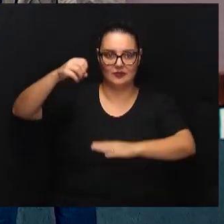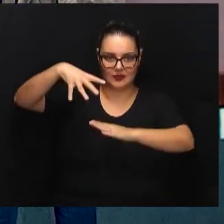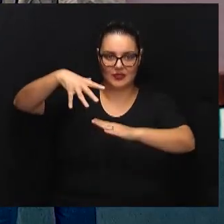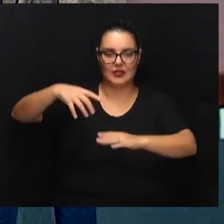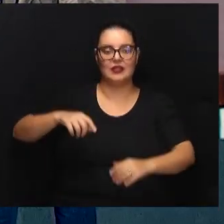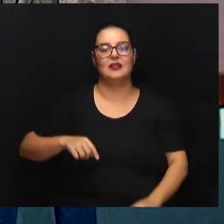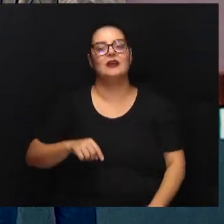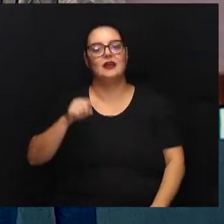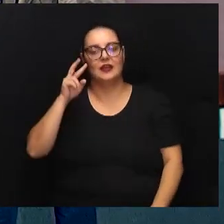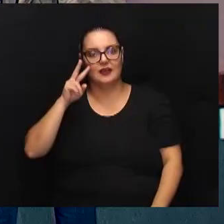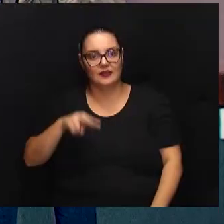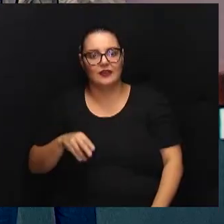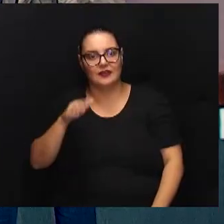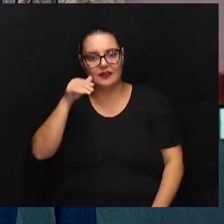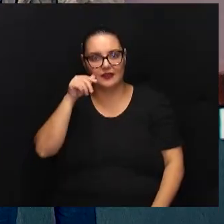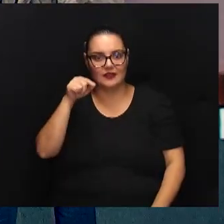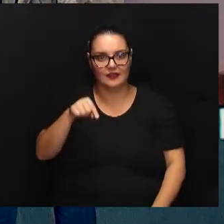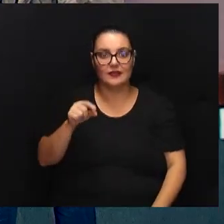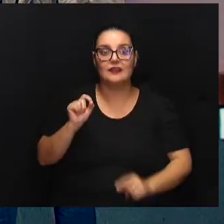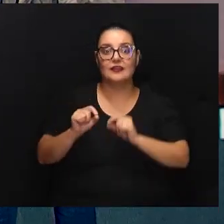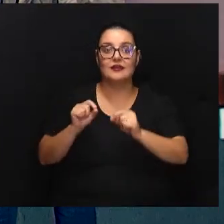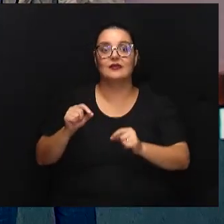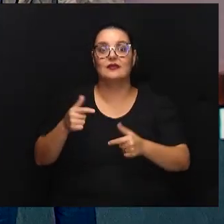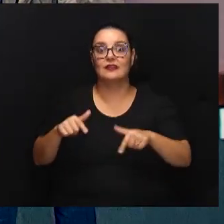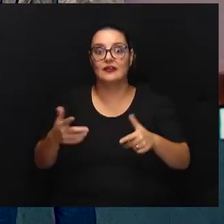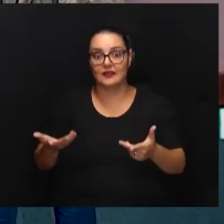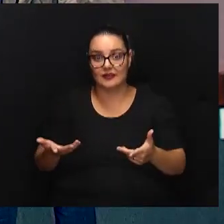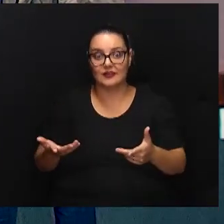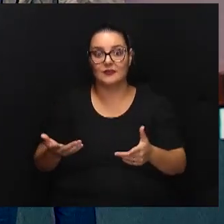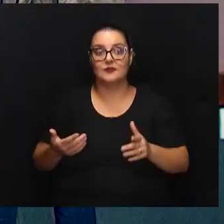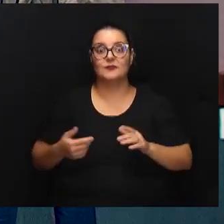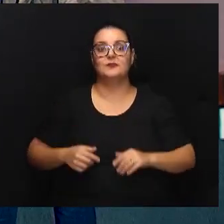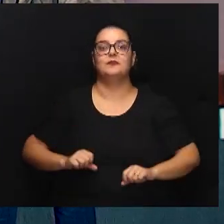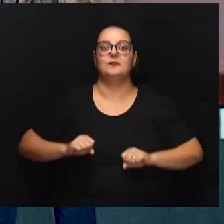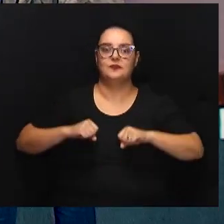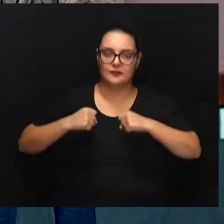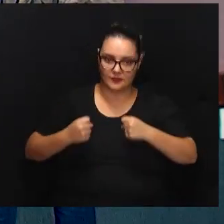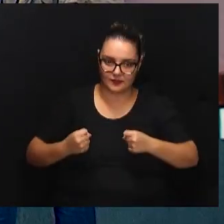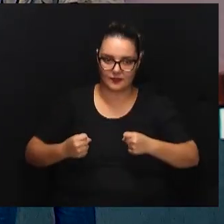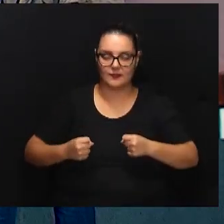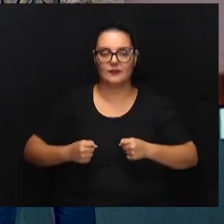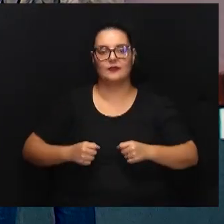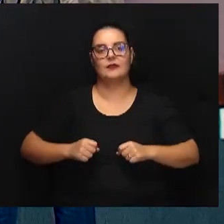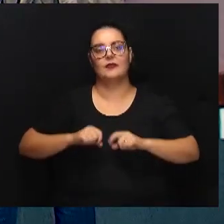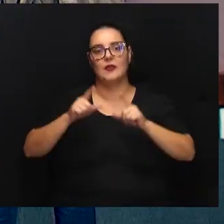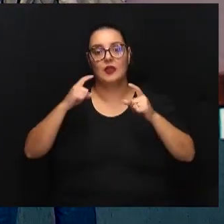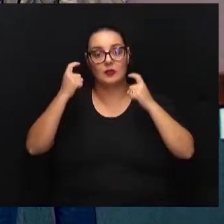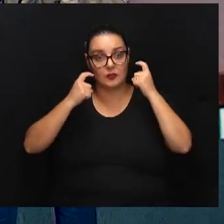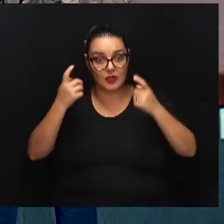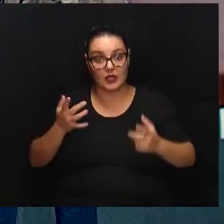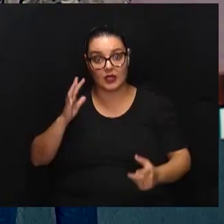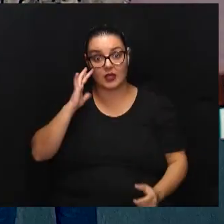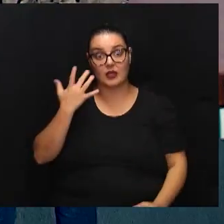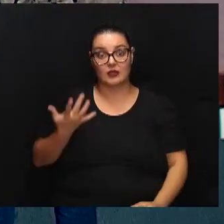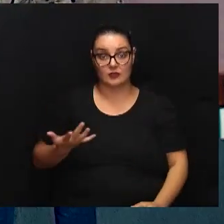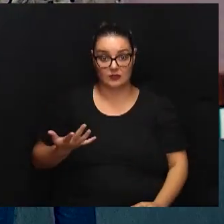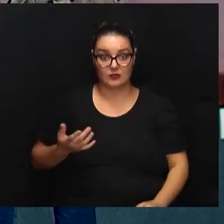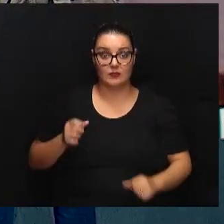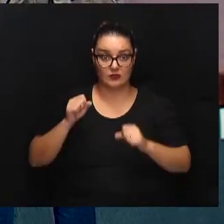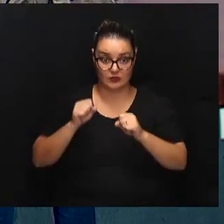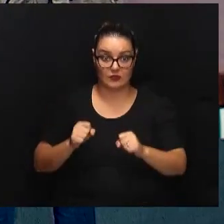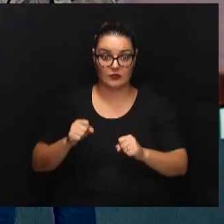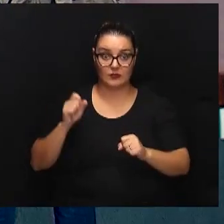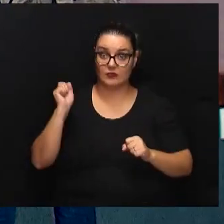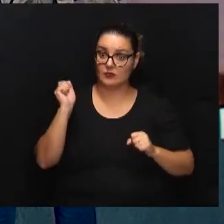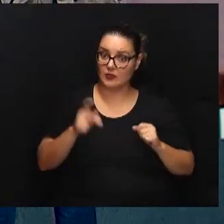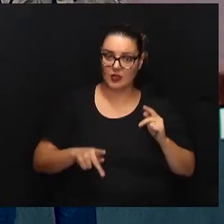esse? E eu levanto a bandeira, acordo todo dia preocupada, achando que podem pedrejar o lugar ou pichar, mas